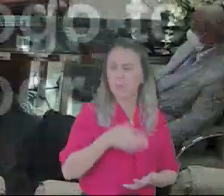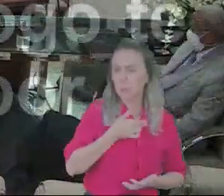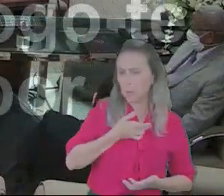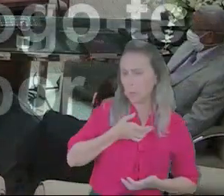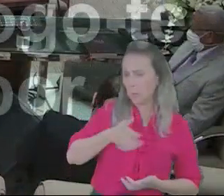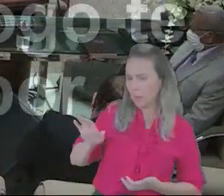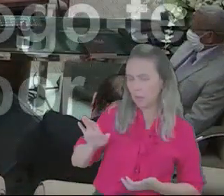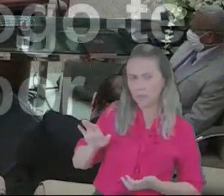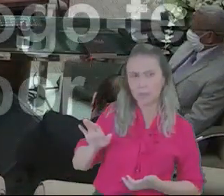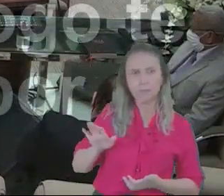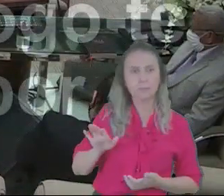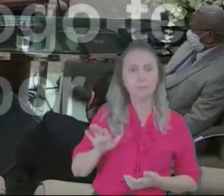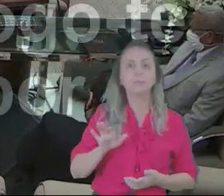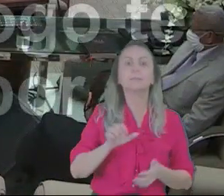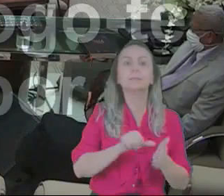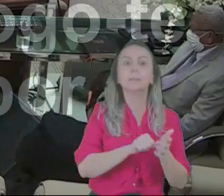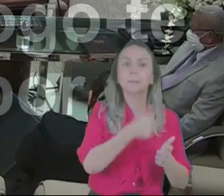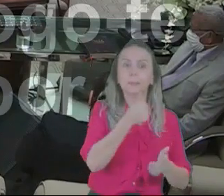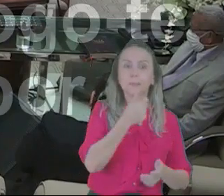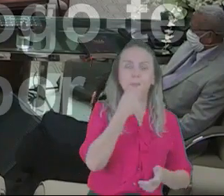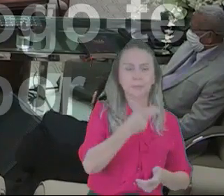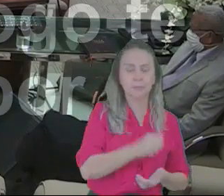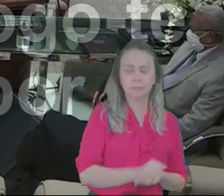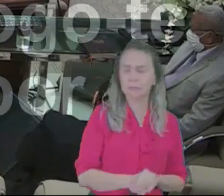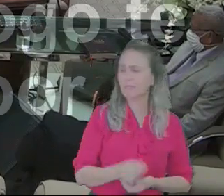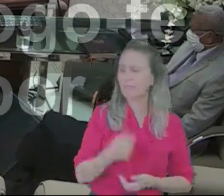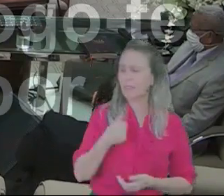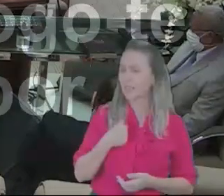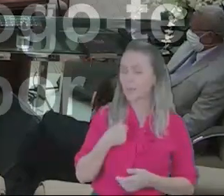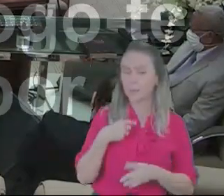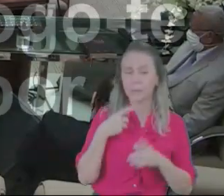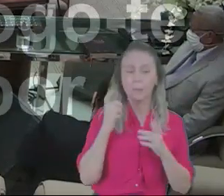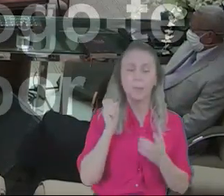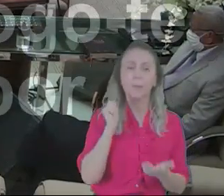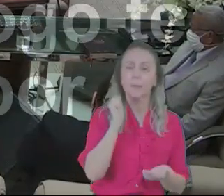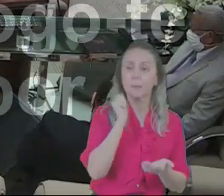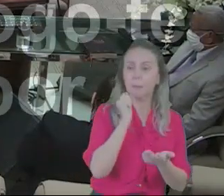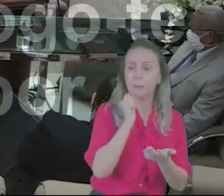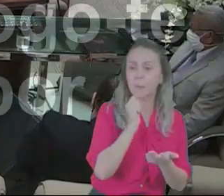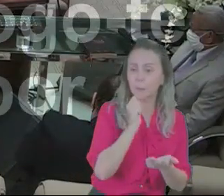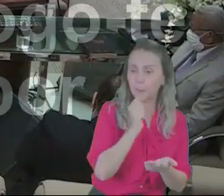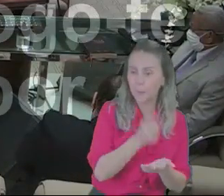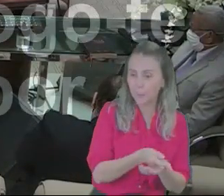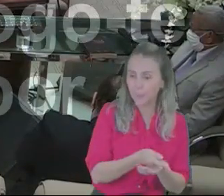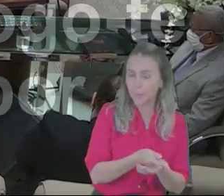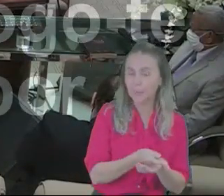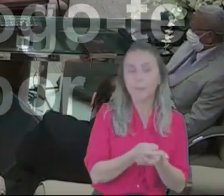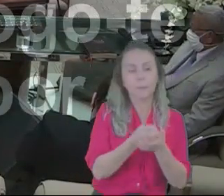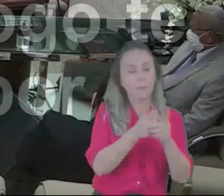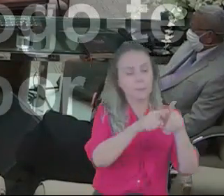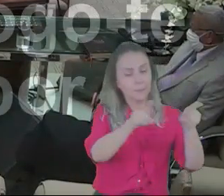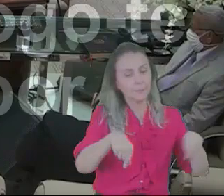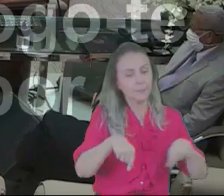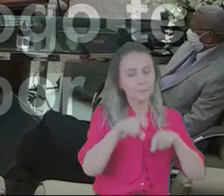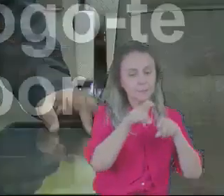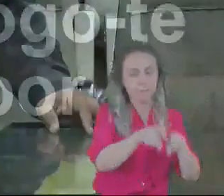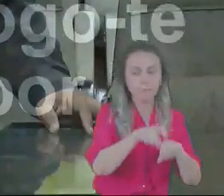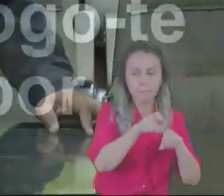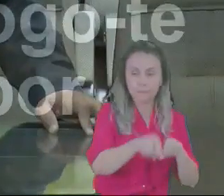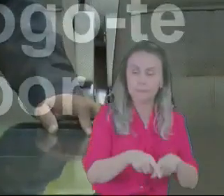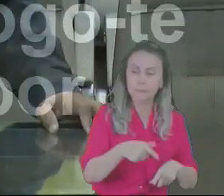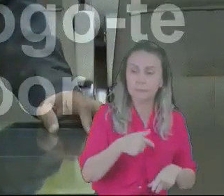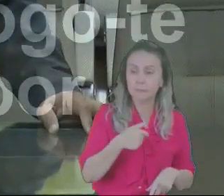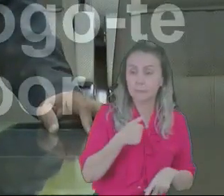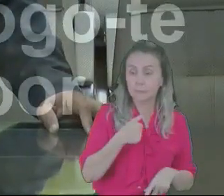e disse-lhe o primeiro comprei um campo importa ir vê-lo rogo-te que me hajas